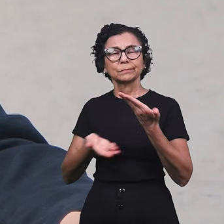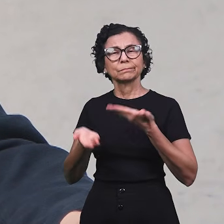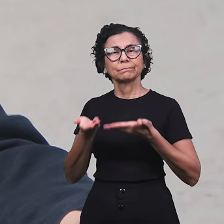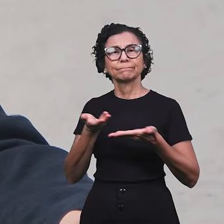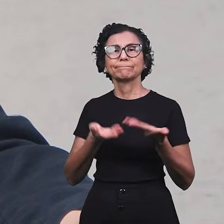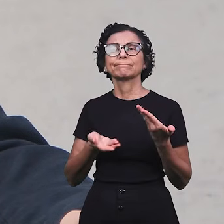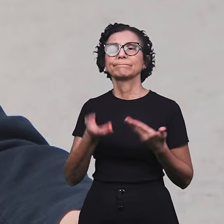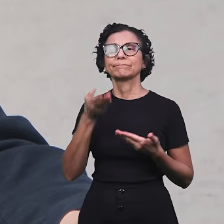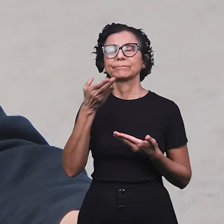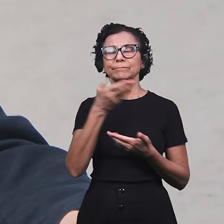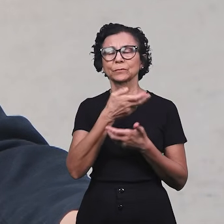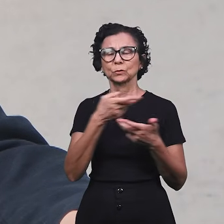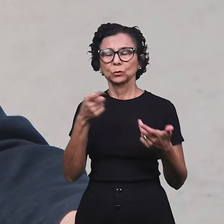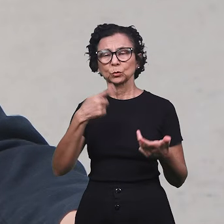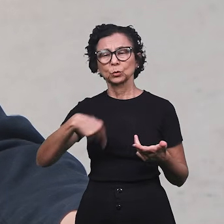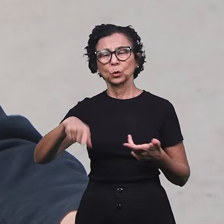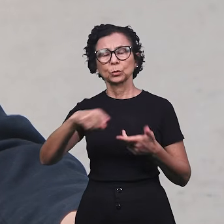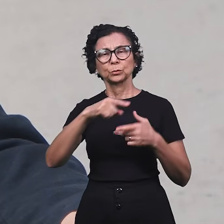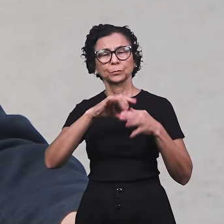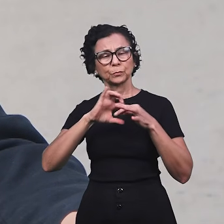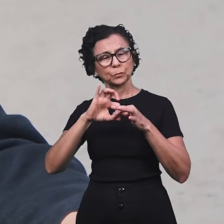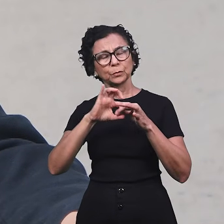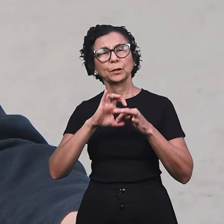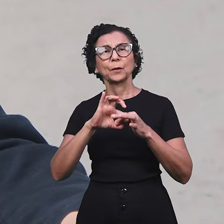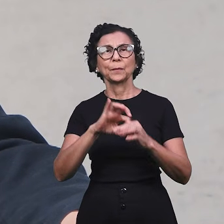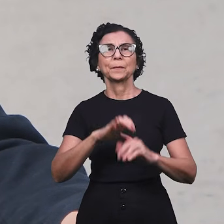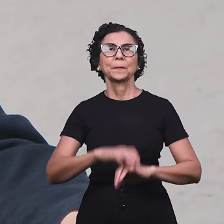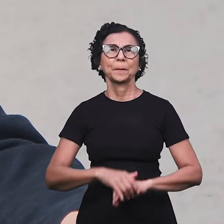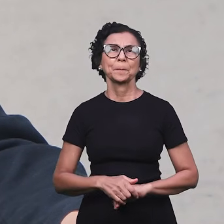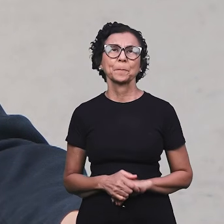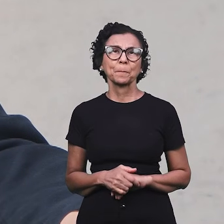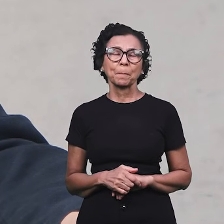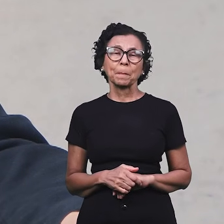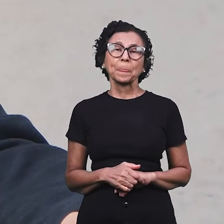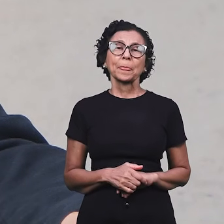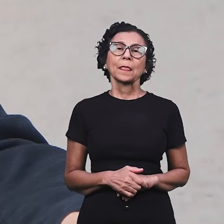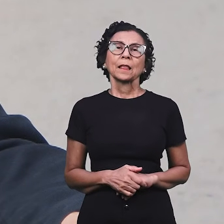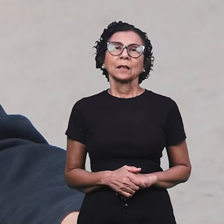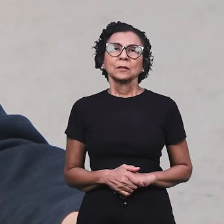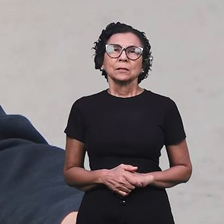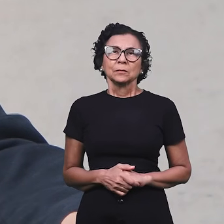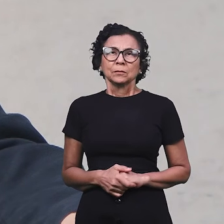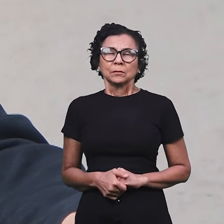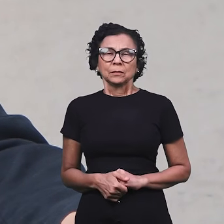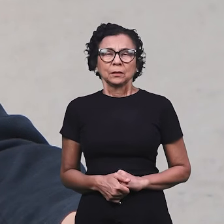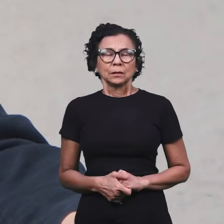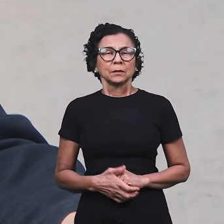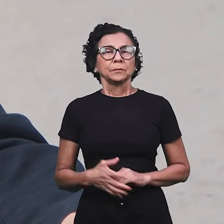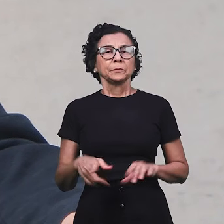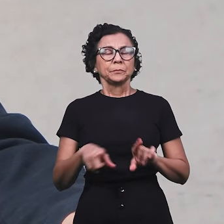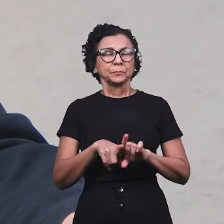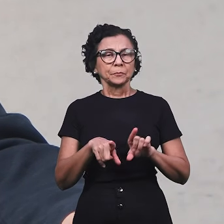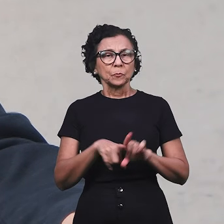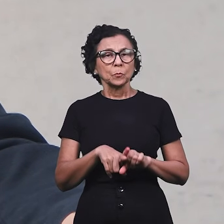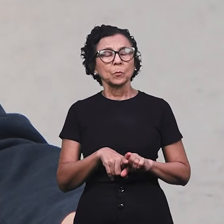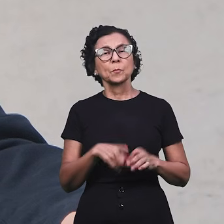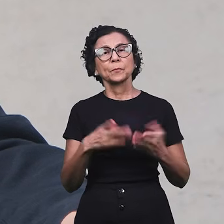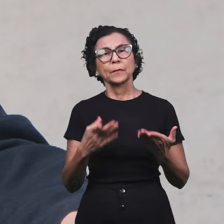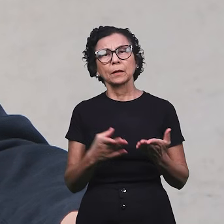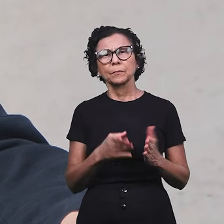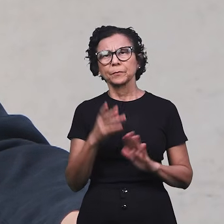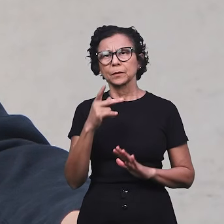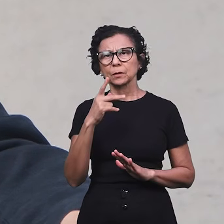único que consegue proporcionar isso a nós. Se a gente for buscar com as nossas próprias forças, não tem, mas o fundamento, os projetos sendo alinhados, como o pastor